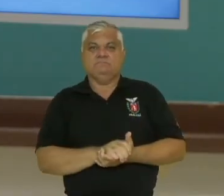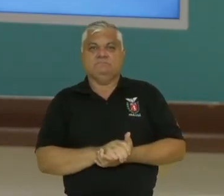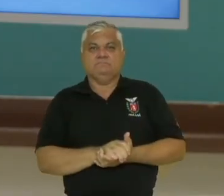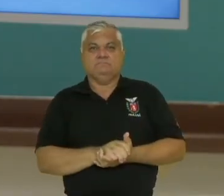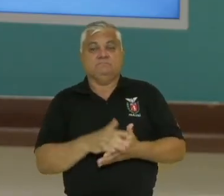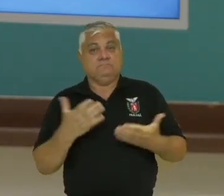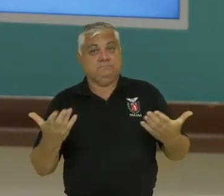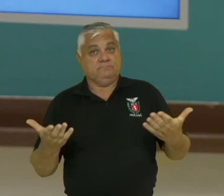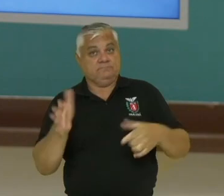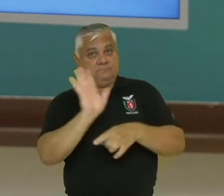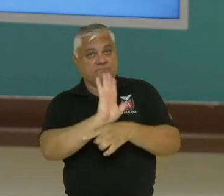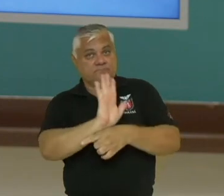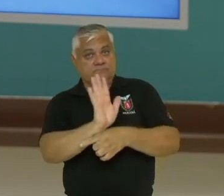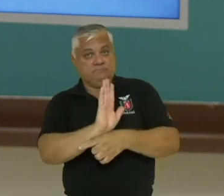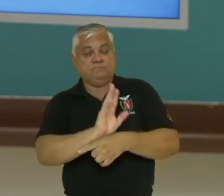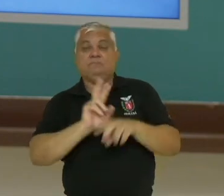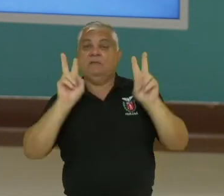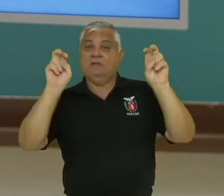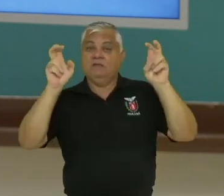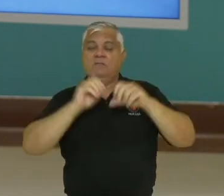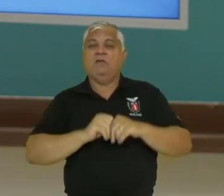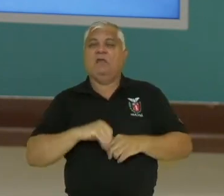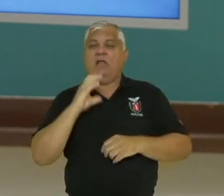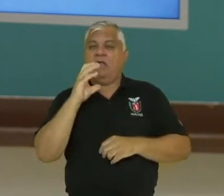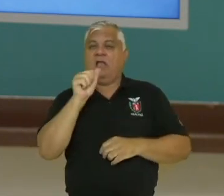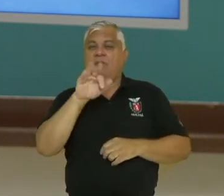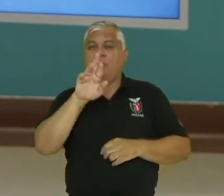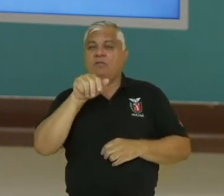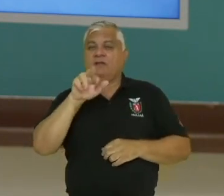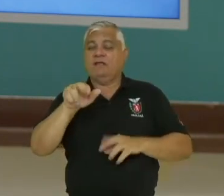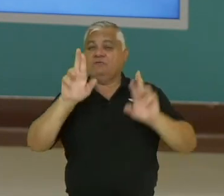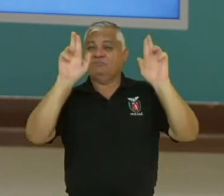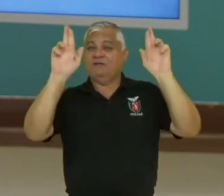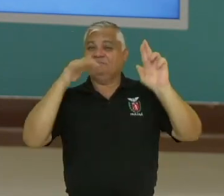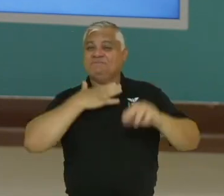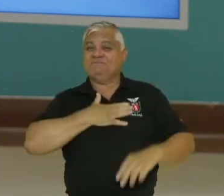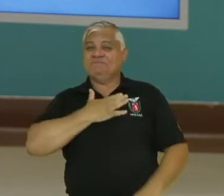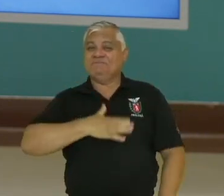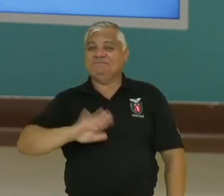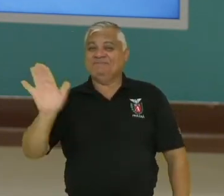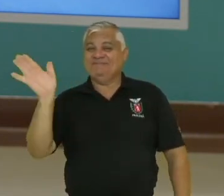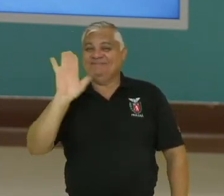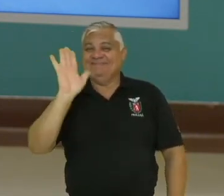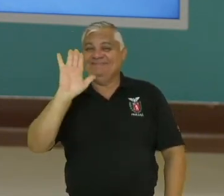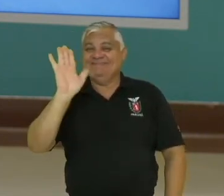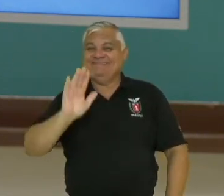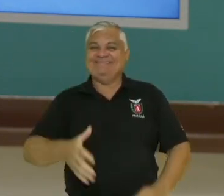Nesse vídeo, nós falamos sobre os carboidratos. Espero que vocês tenham gostado e até breve!